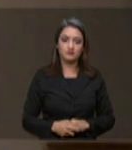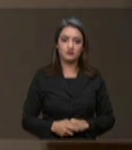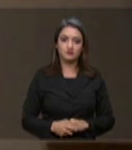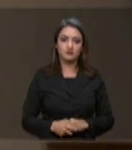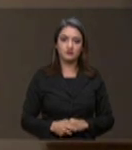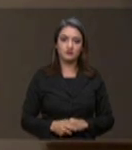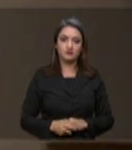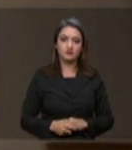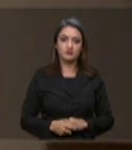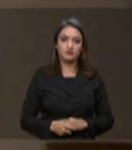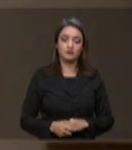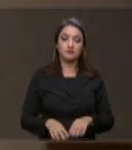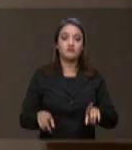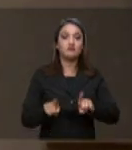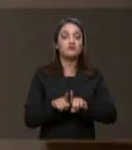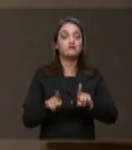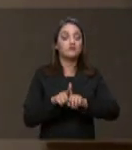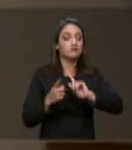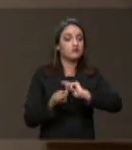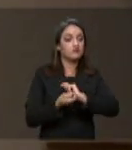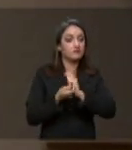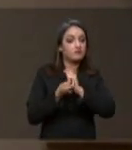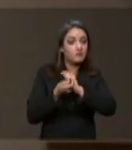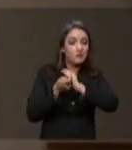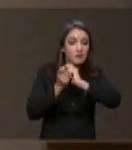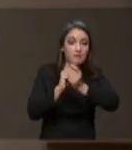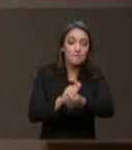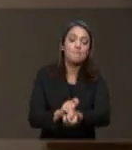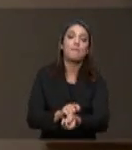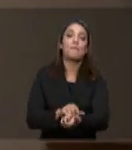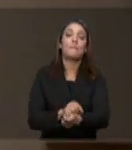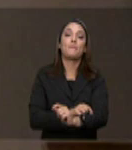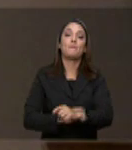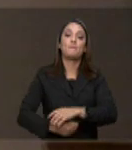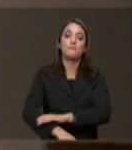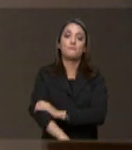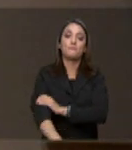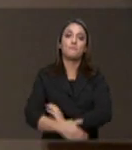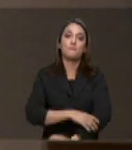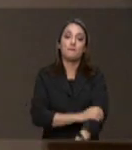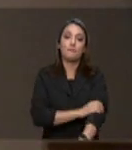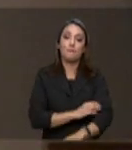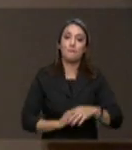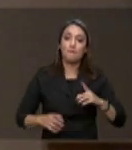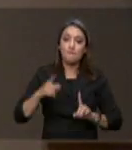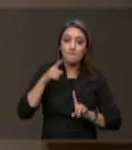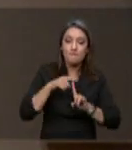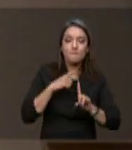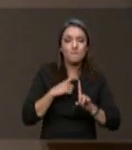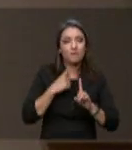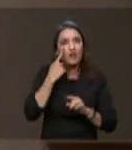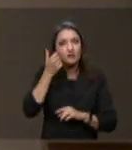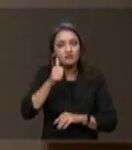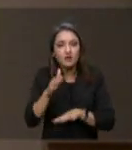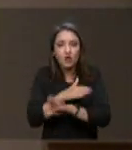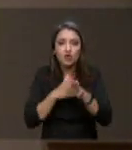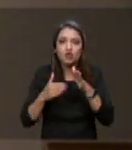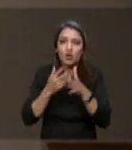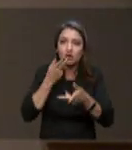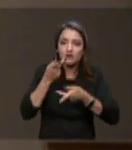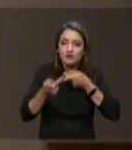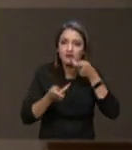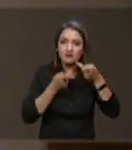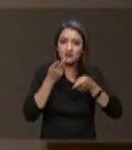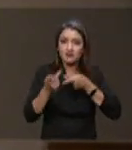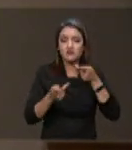legitimidade desta adequação típica decorre da análise de todas as falas atribuídas ao